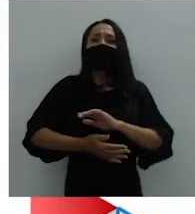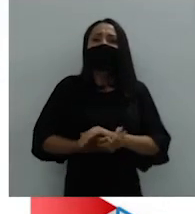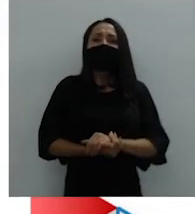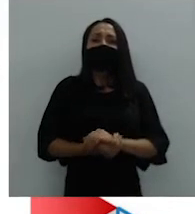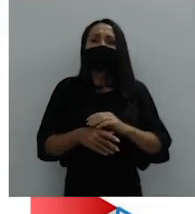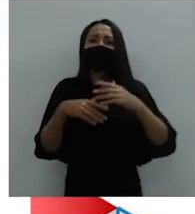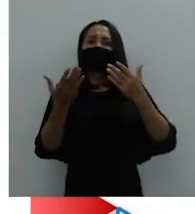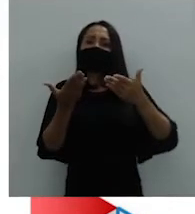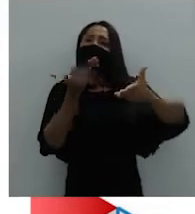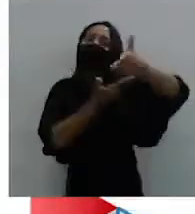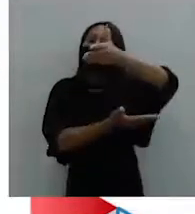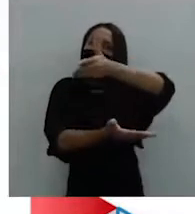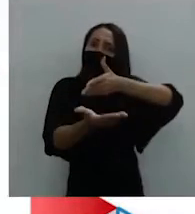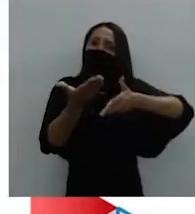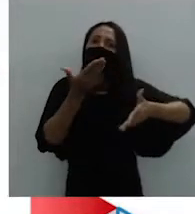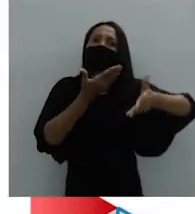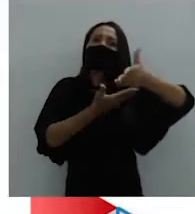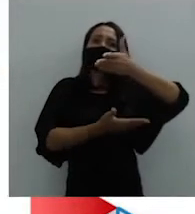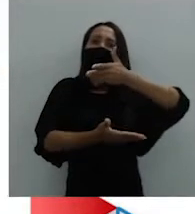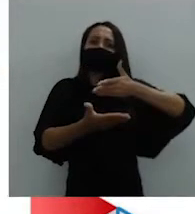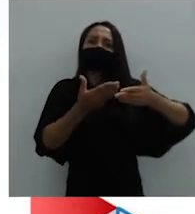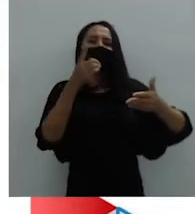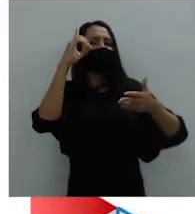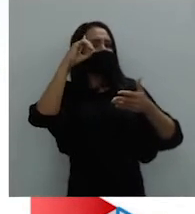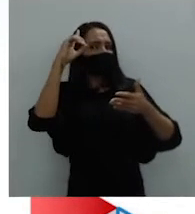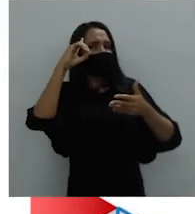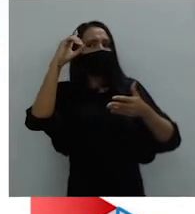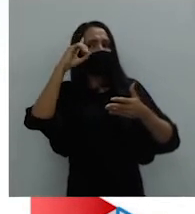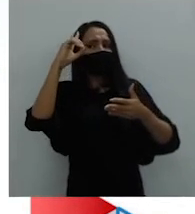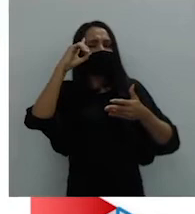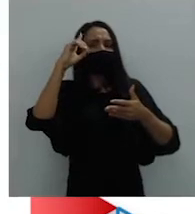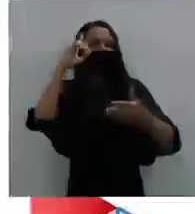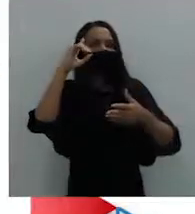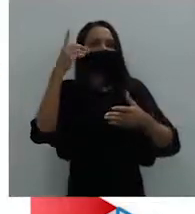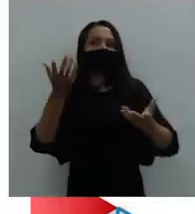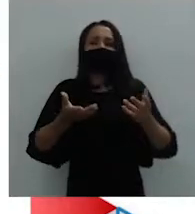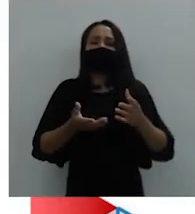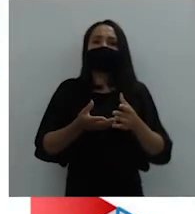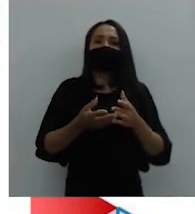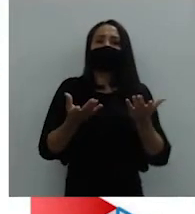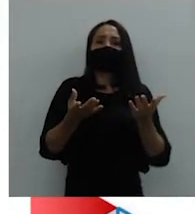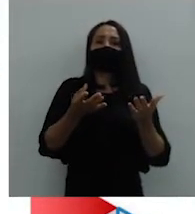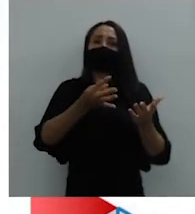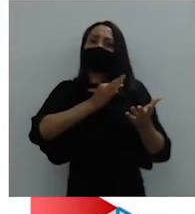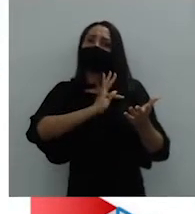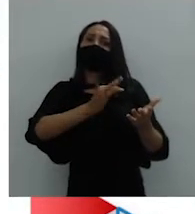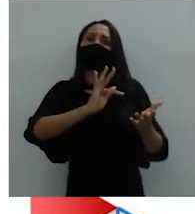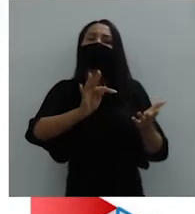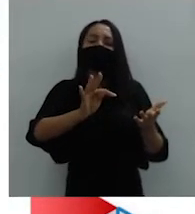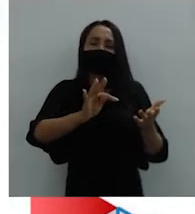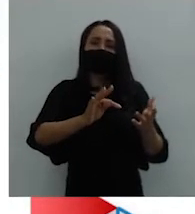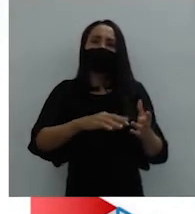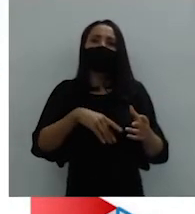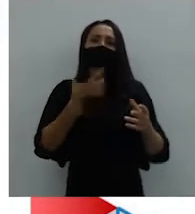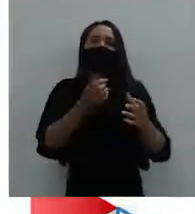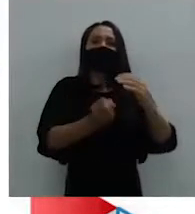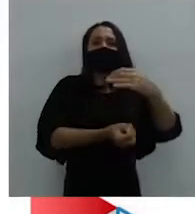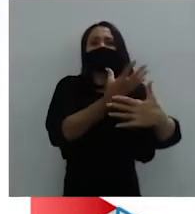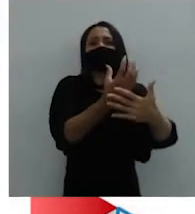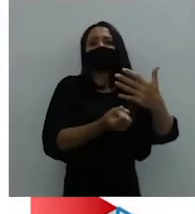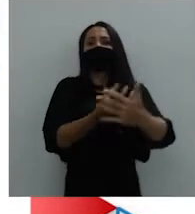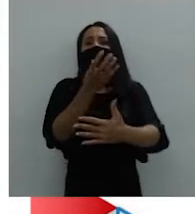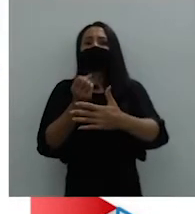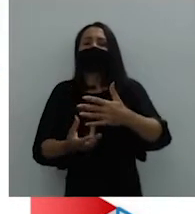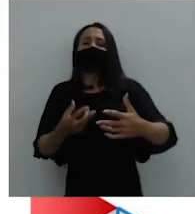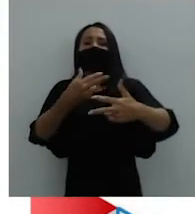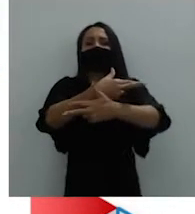vão se relacionando, né, com o dia a dia em questão de termos tecnológicos, né, que fazem surgir novos modos de